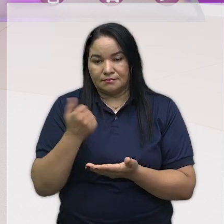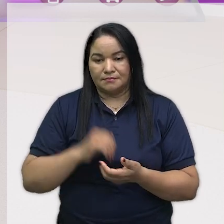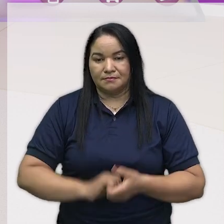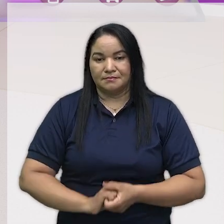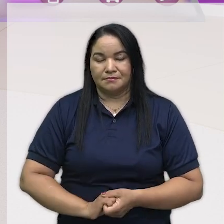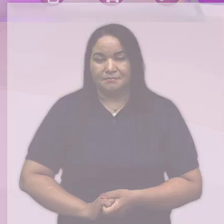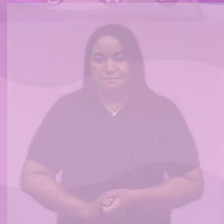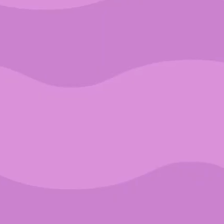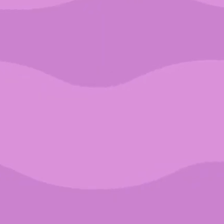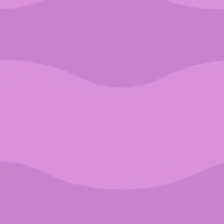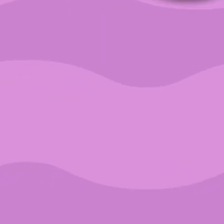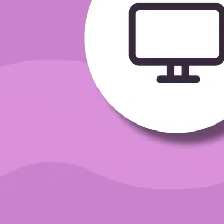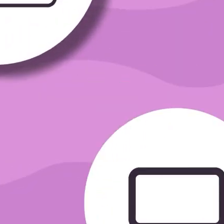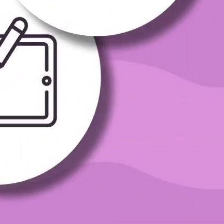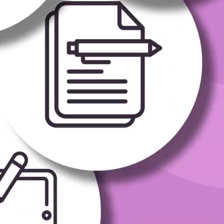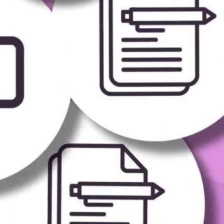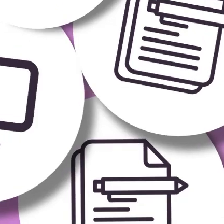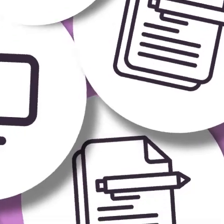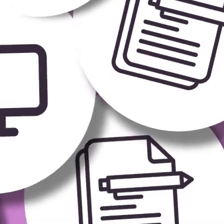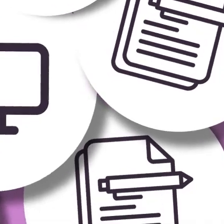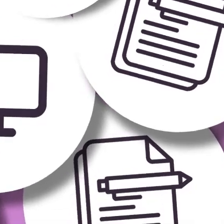aula.